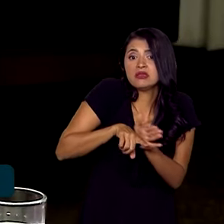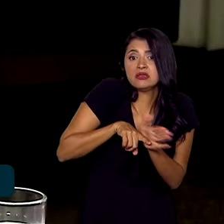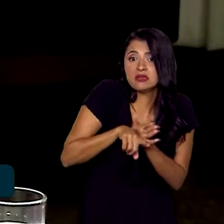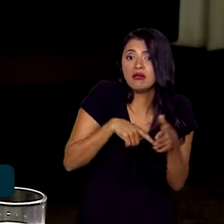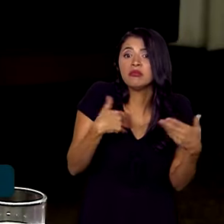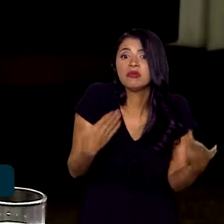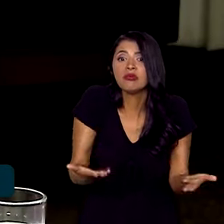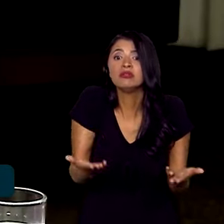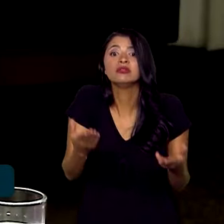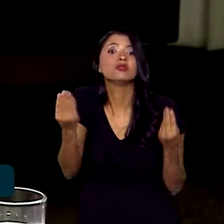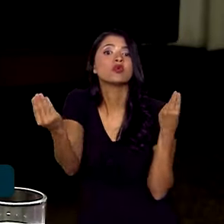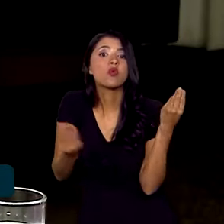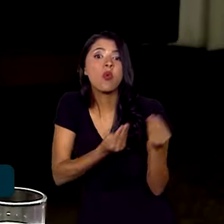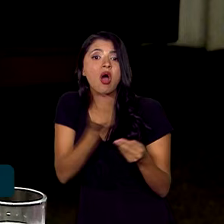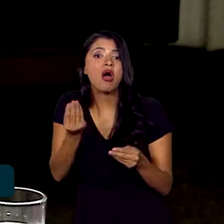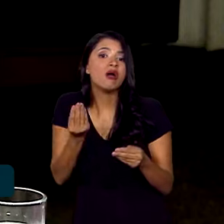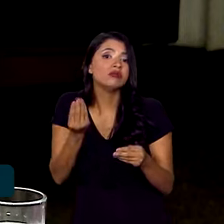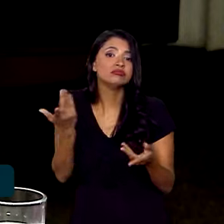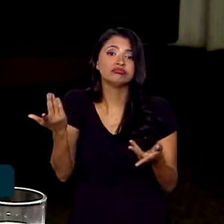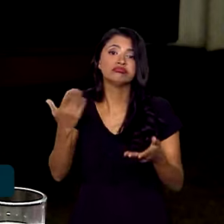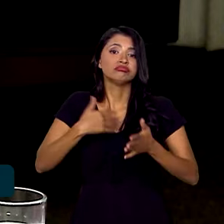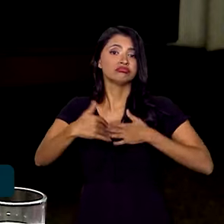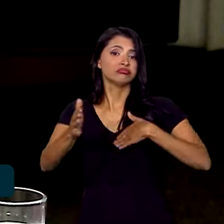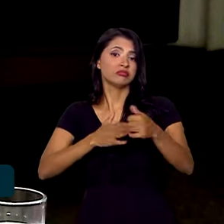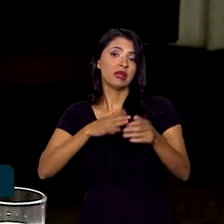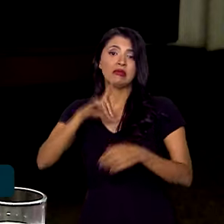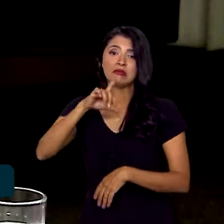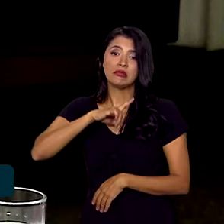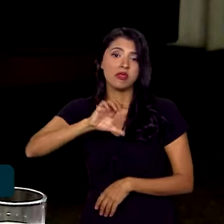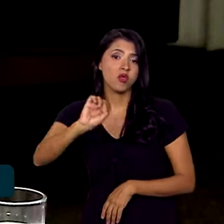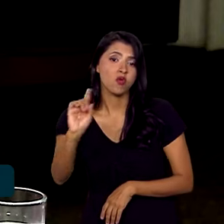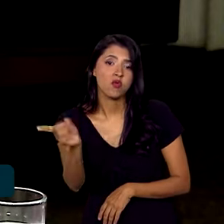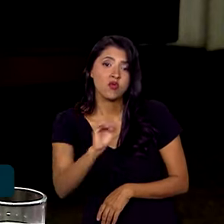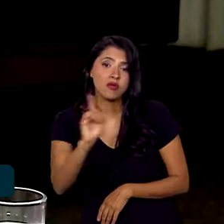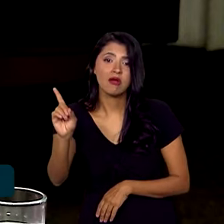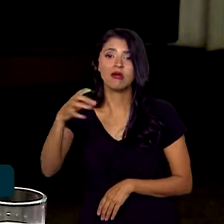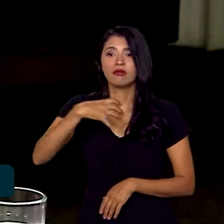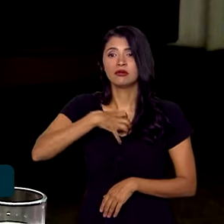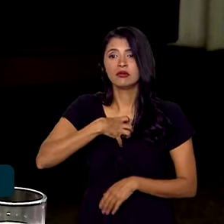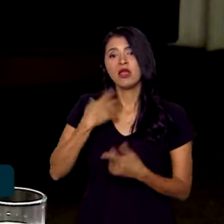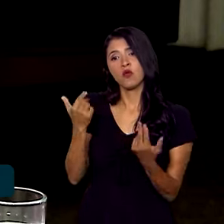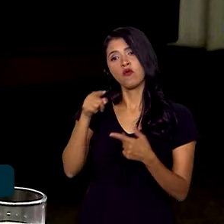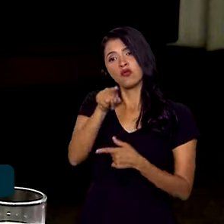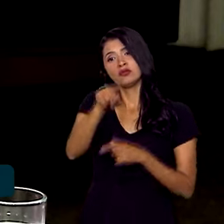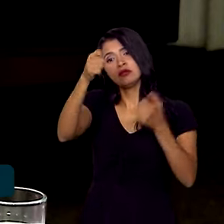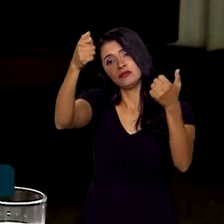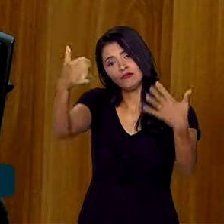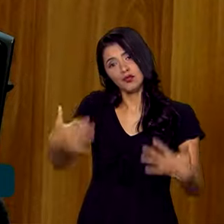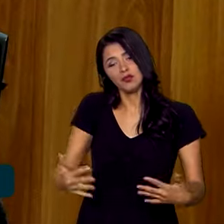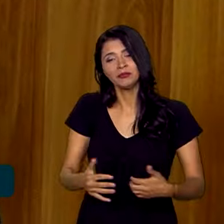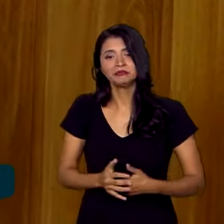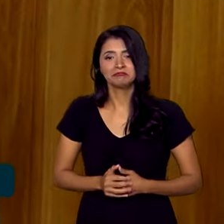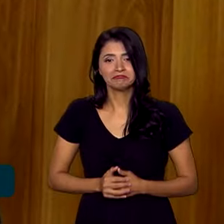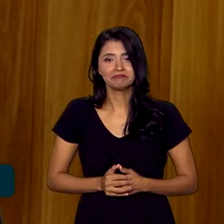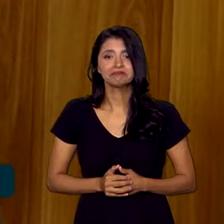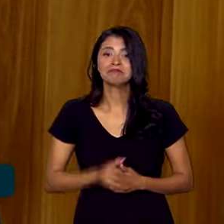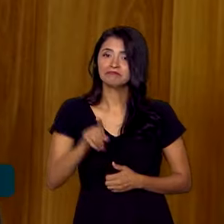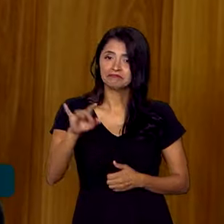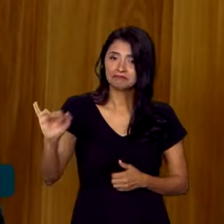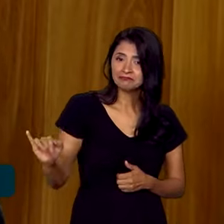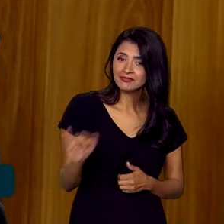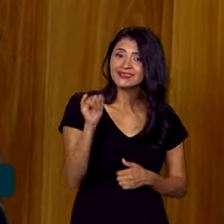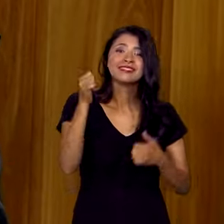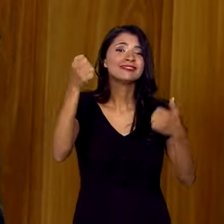toque retal e Independente de de ter ou não algum sintoma como você já mencionou é importante a gente dizer